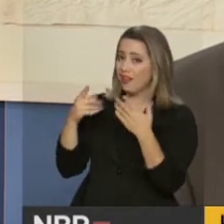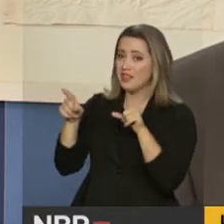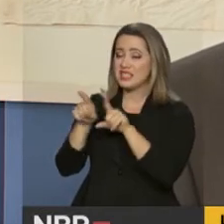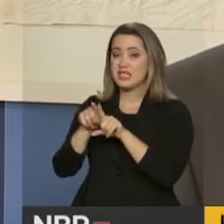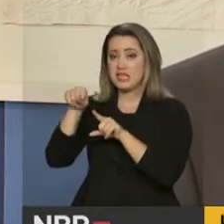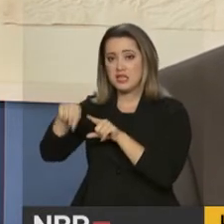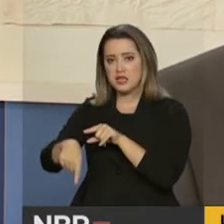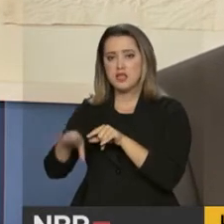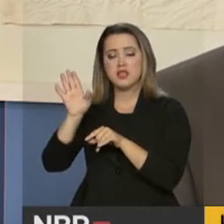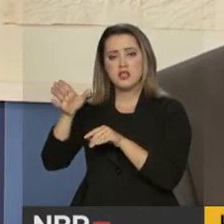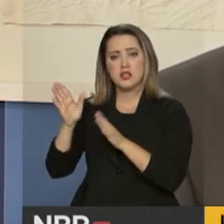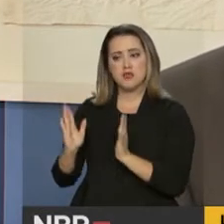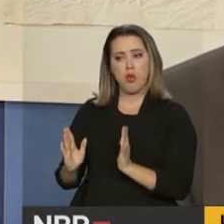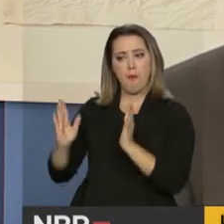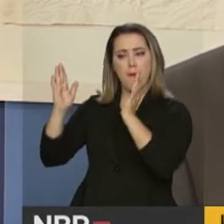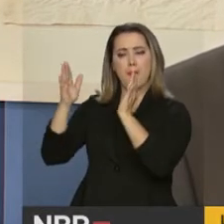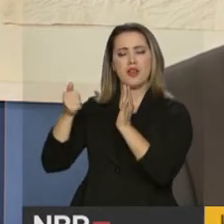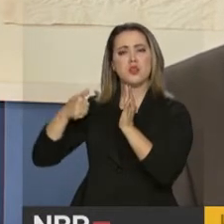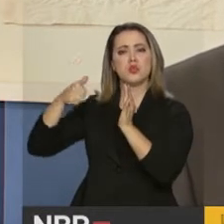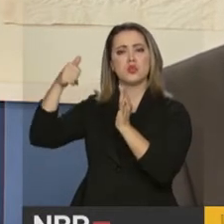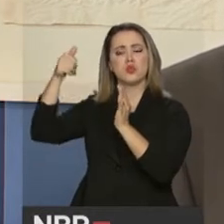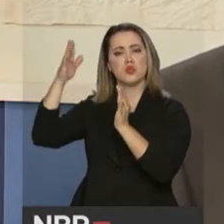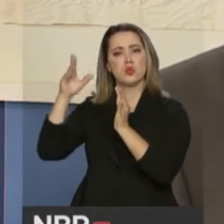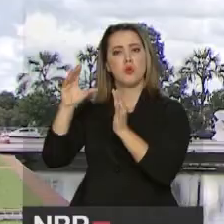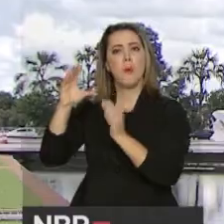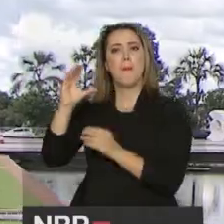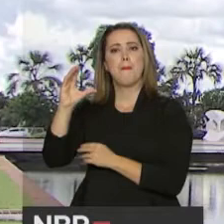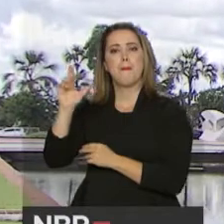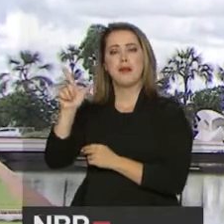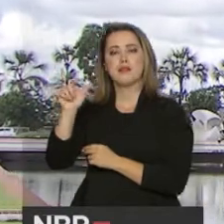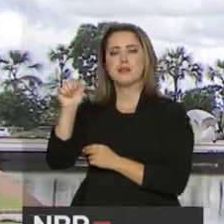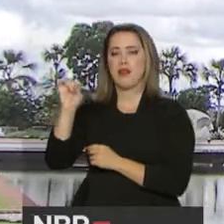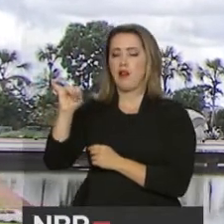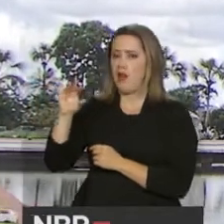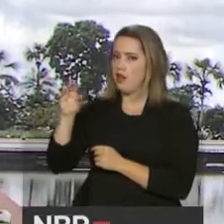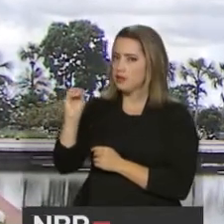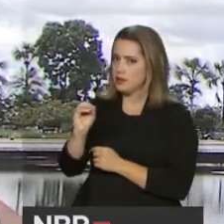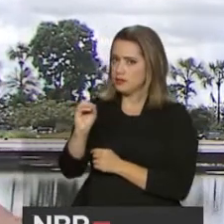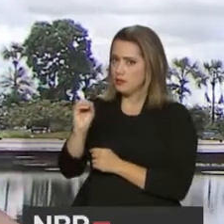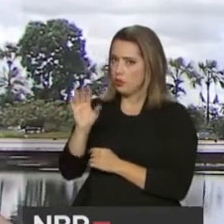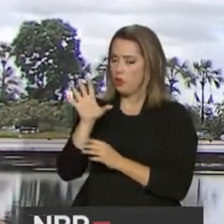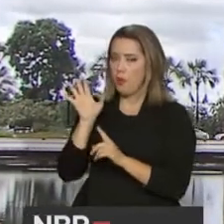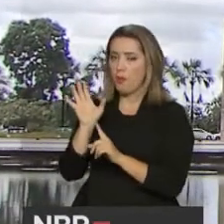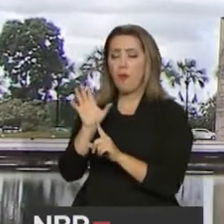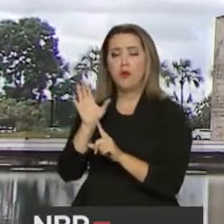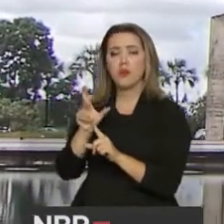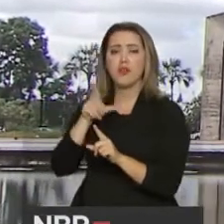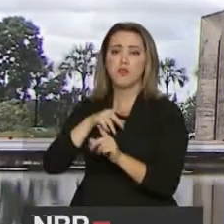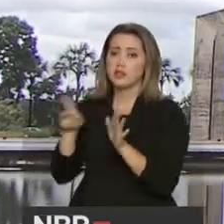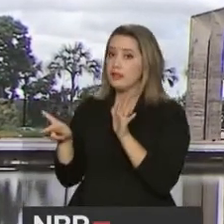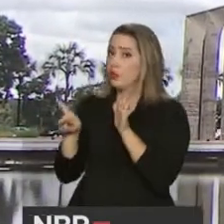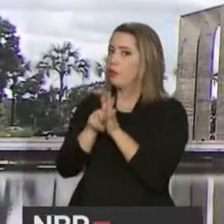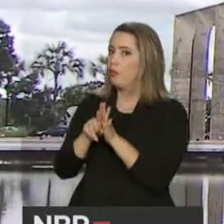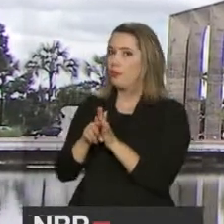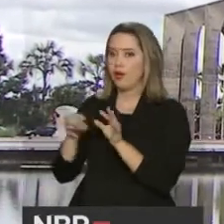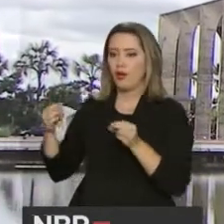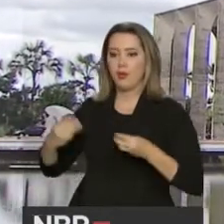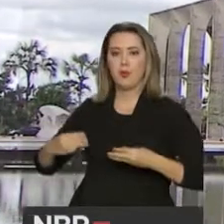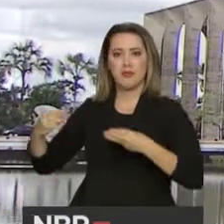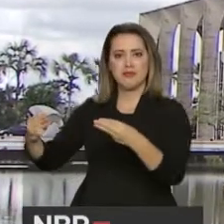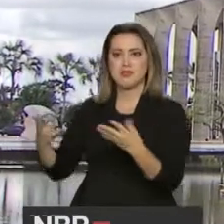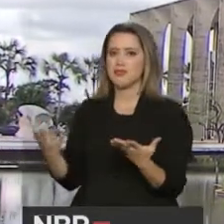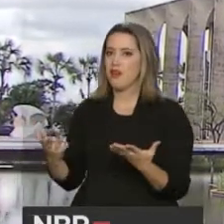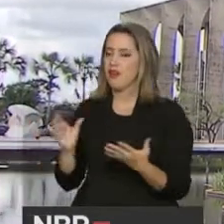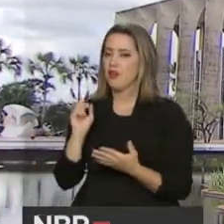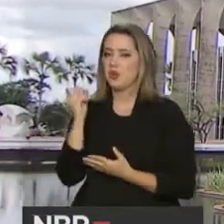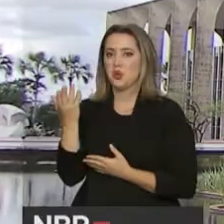clássico. E talvez seja por influência do próprio Ministério, talvez seja porque ele